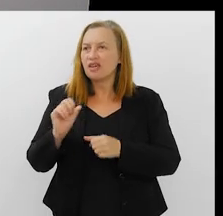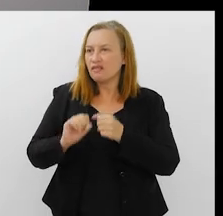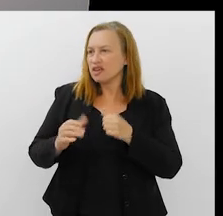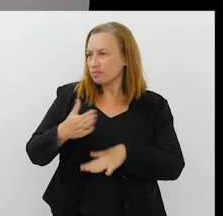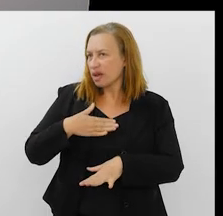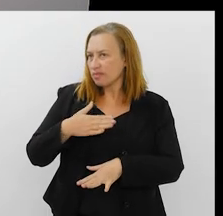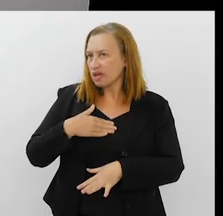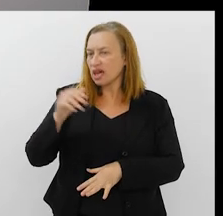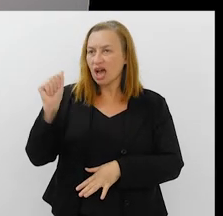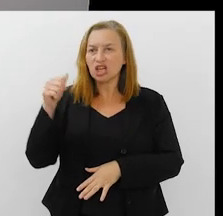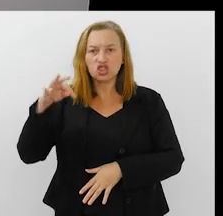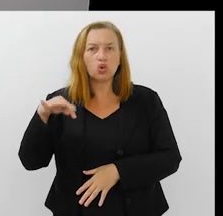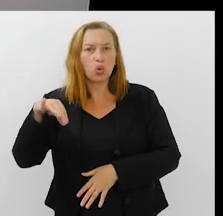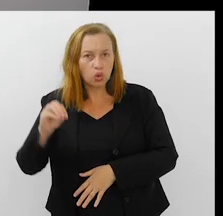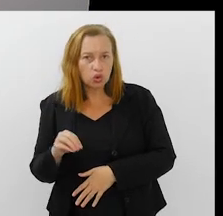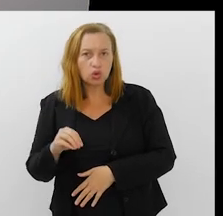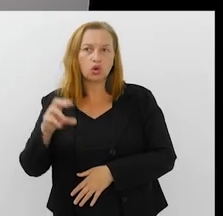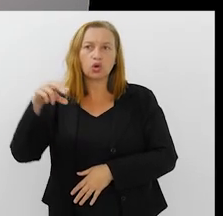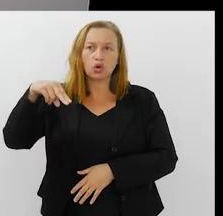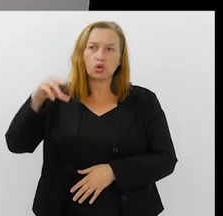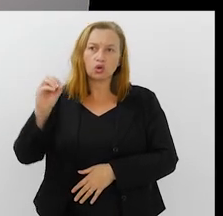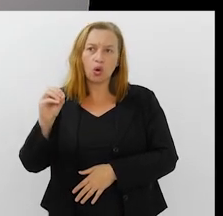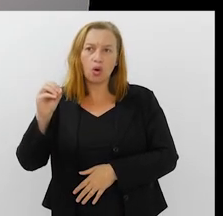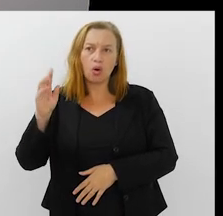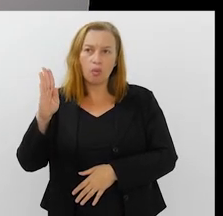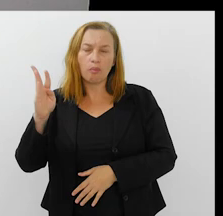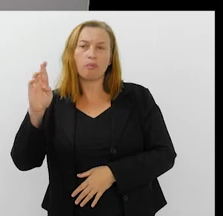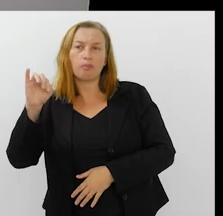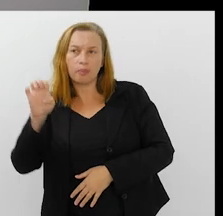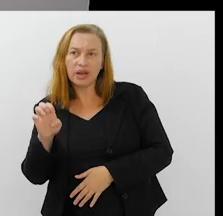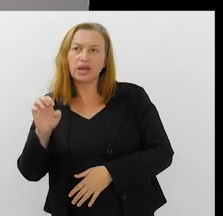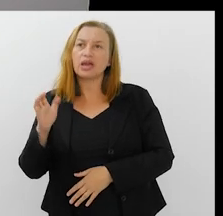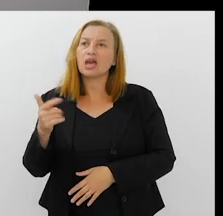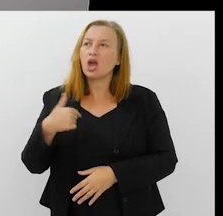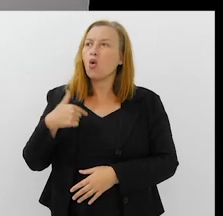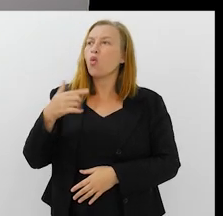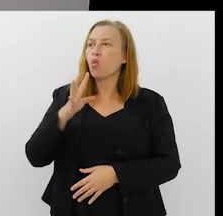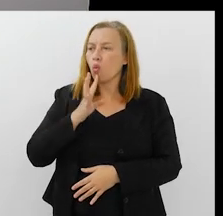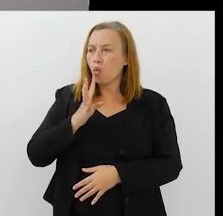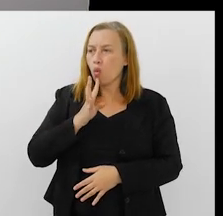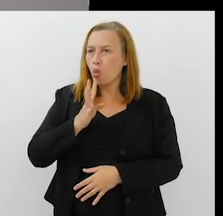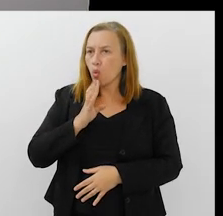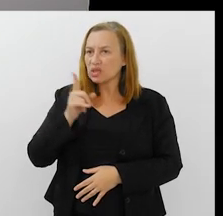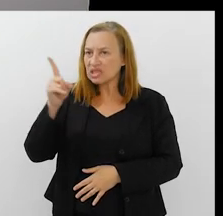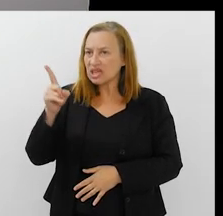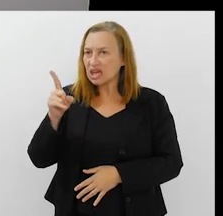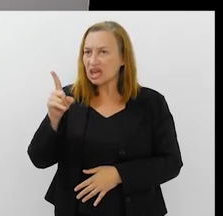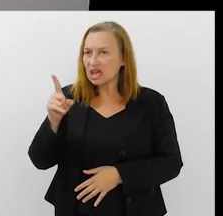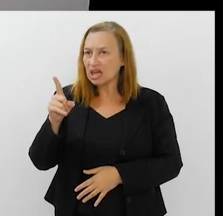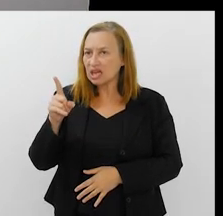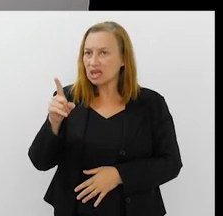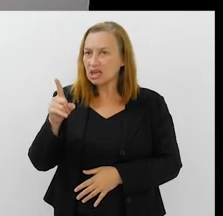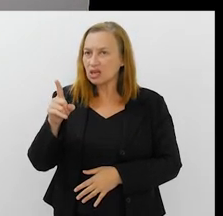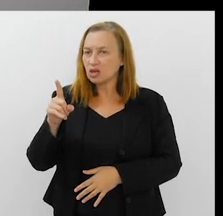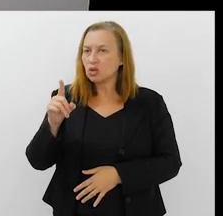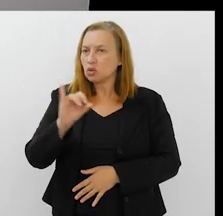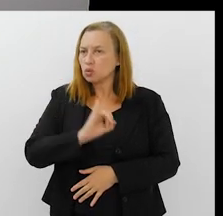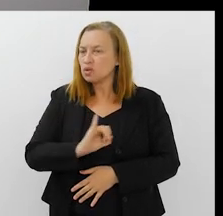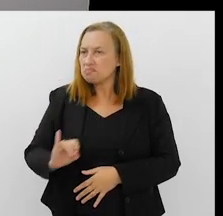mim o Antônio Nobre, esse ano ficou lindo. O Levi eu conheci no Império. Ele era